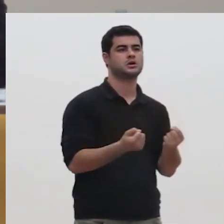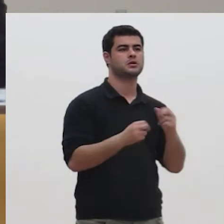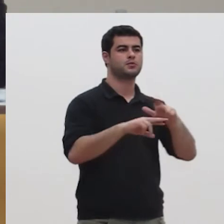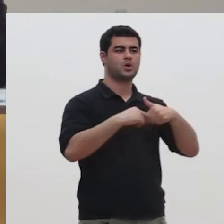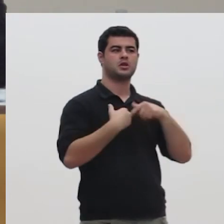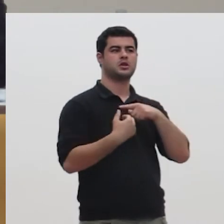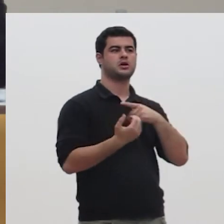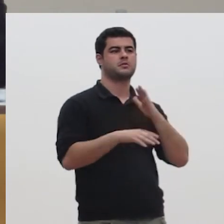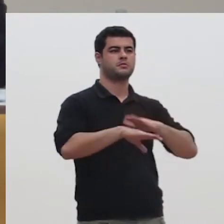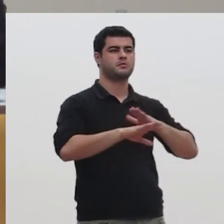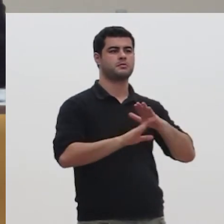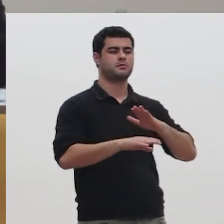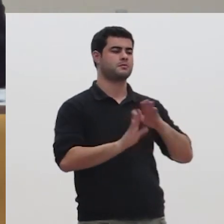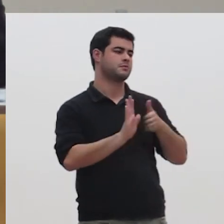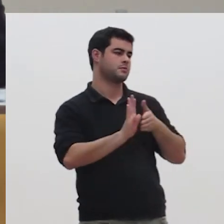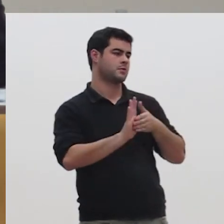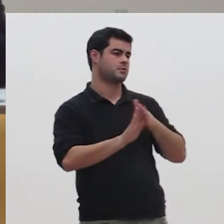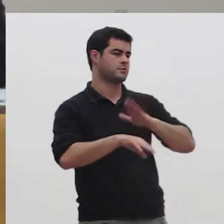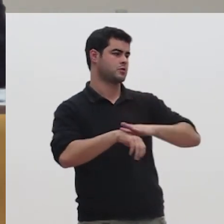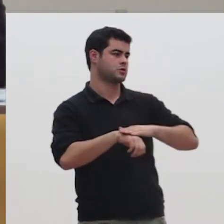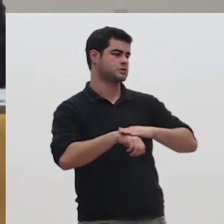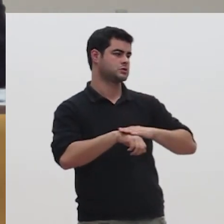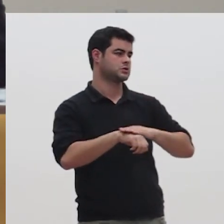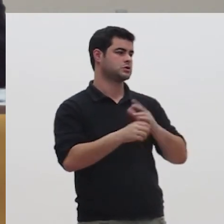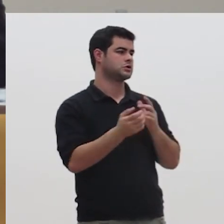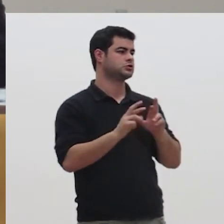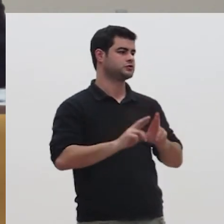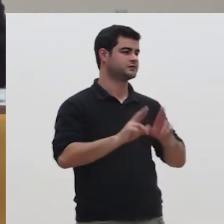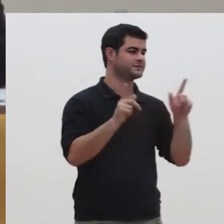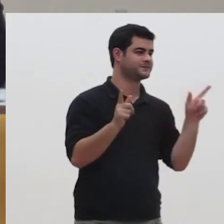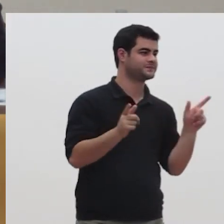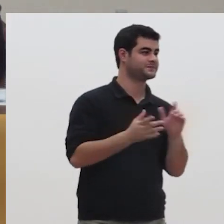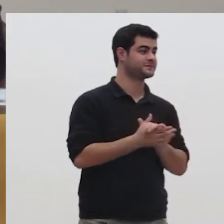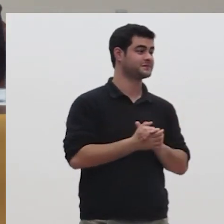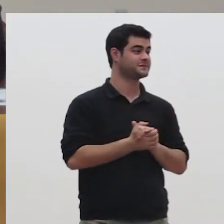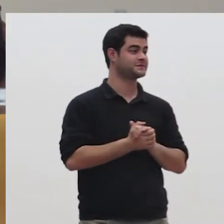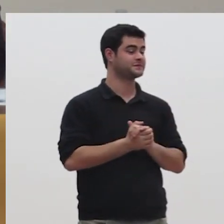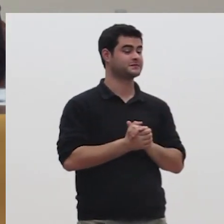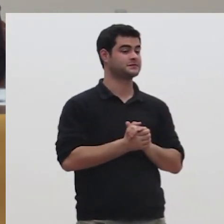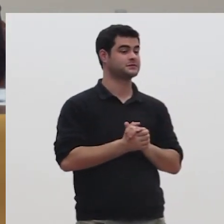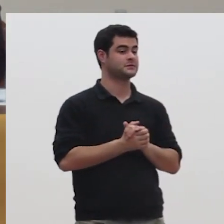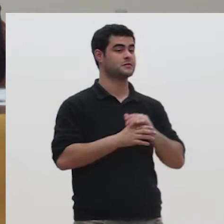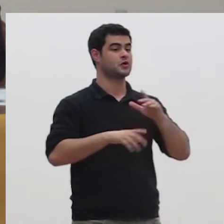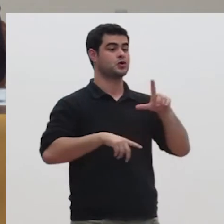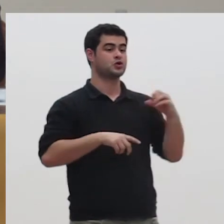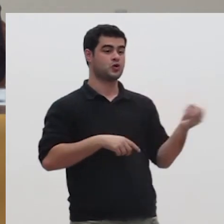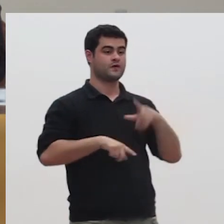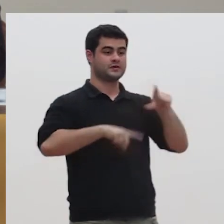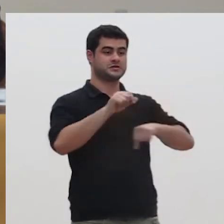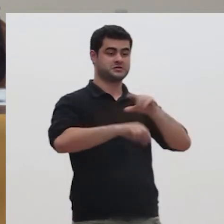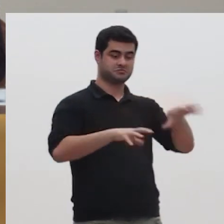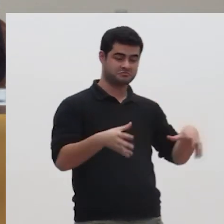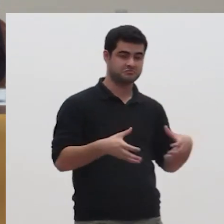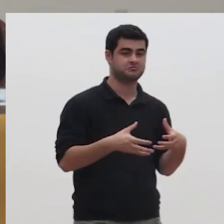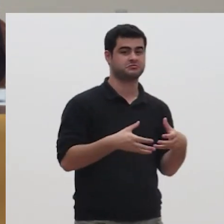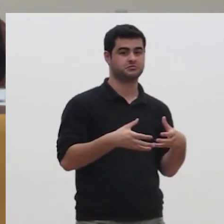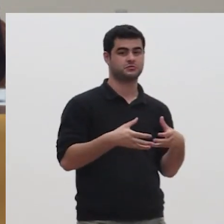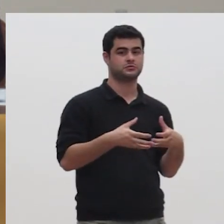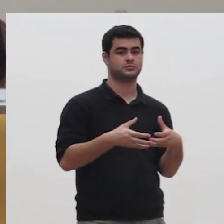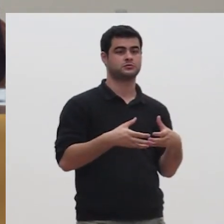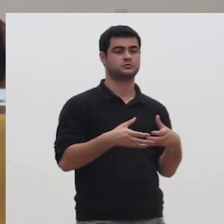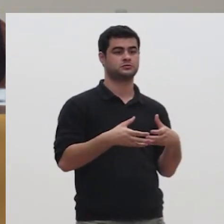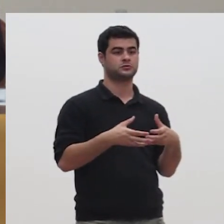na resolução que não pode haver diferenciação na entrada, no modo de seleção dos técnicos com relação aos